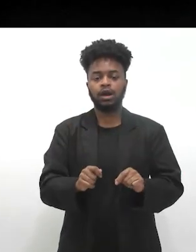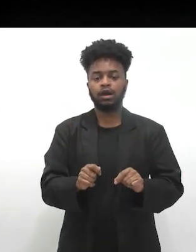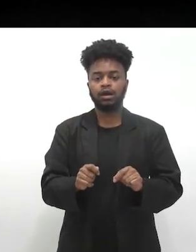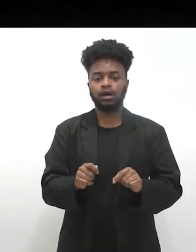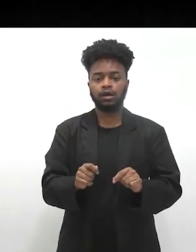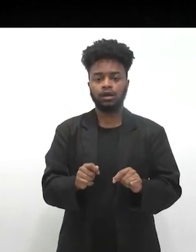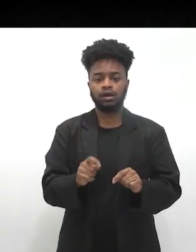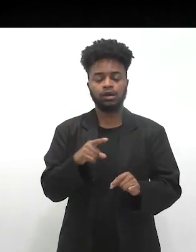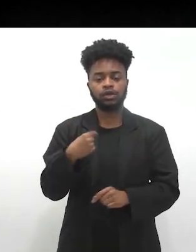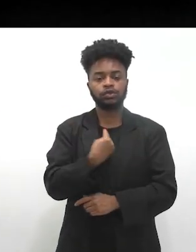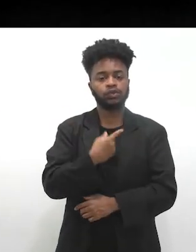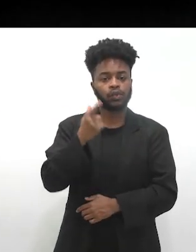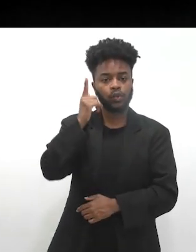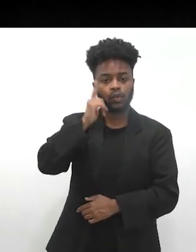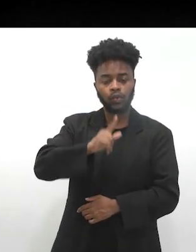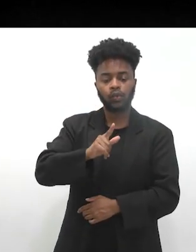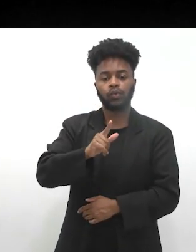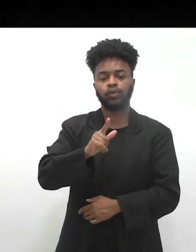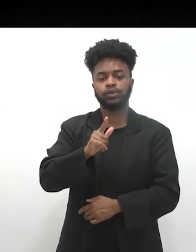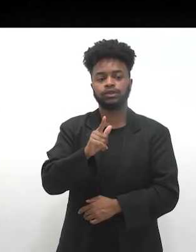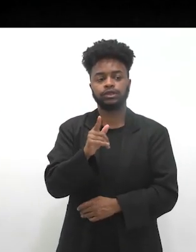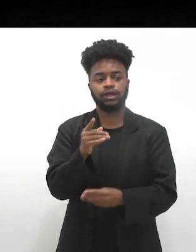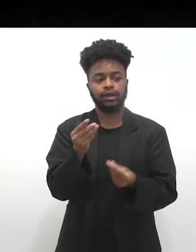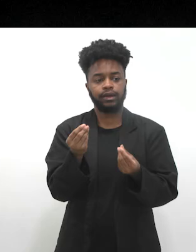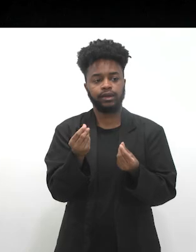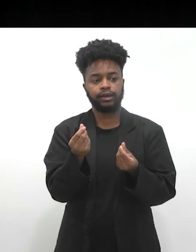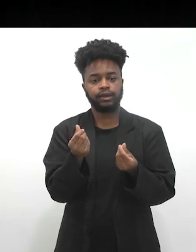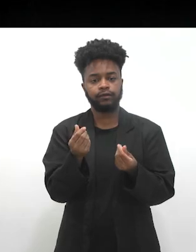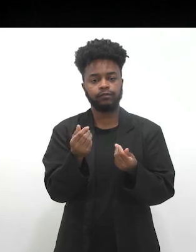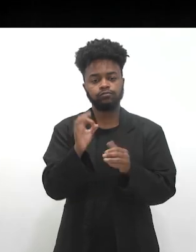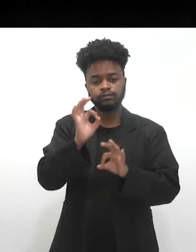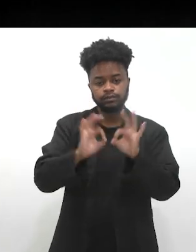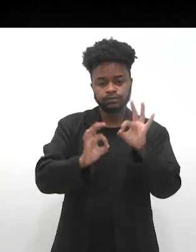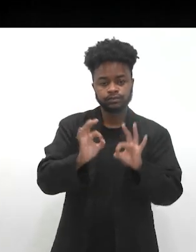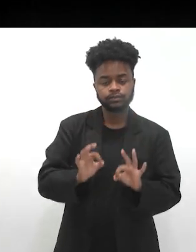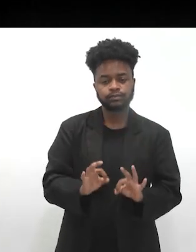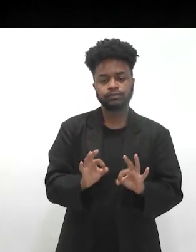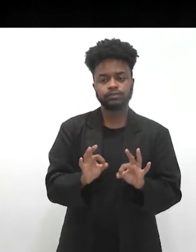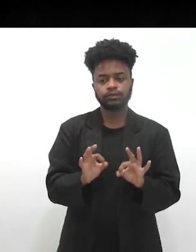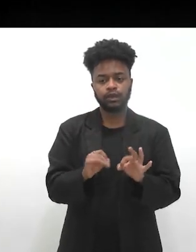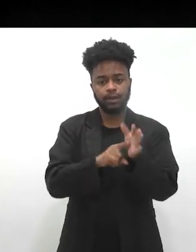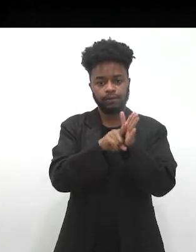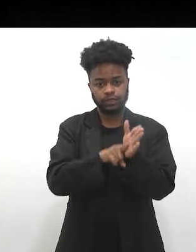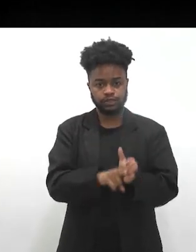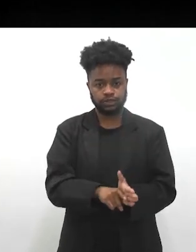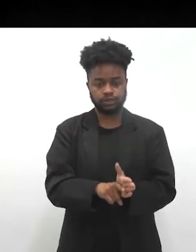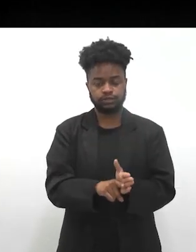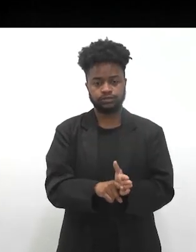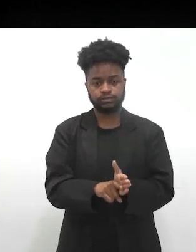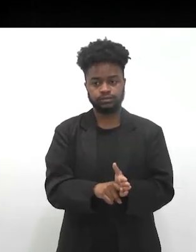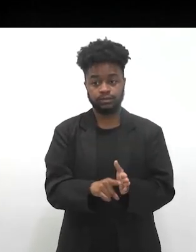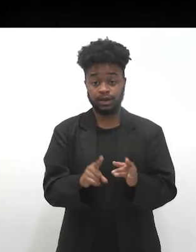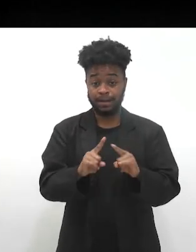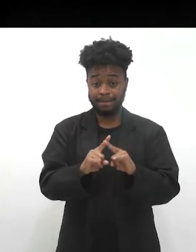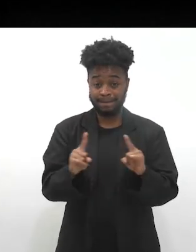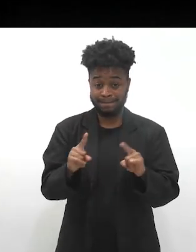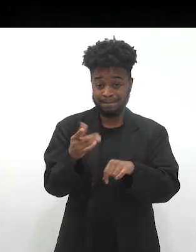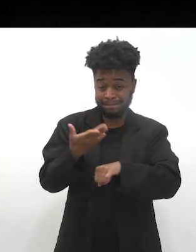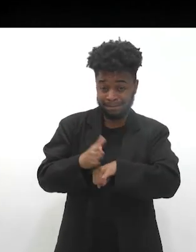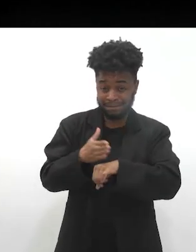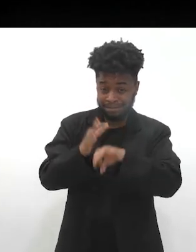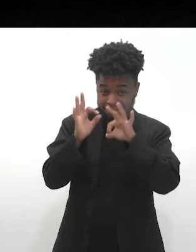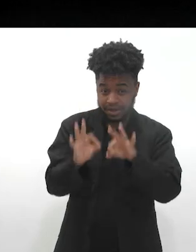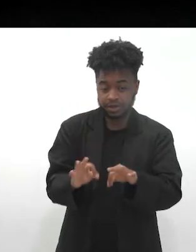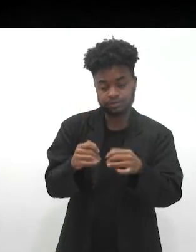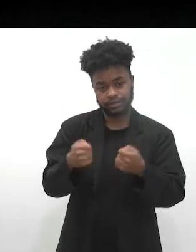que a gente consiga ter uma sistematização da pesquisa. Agora,